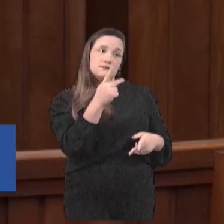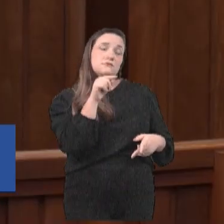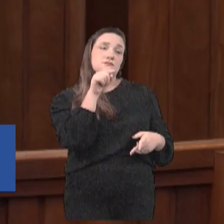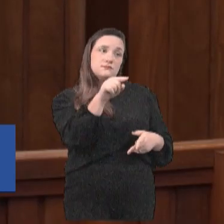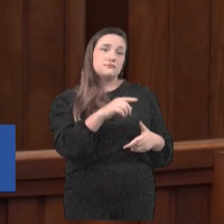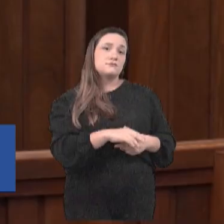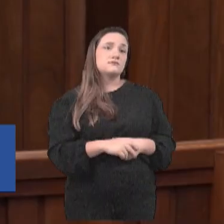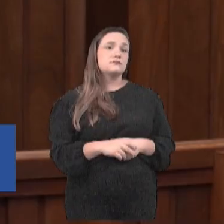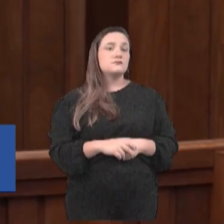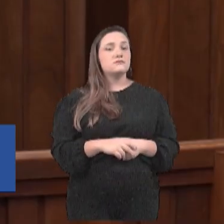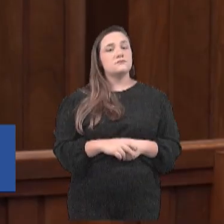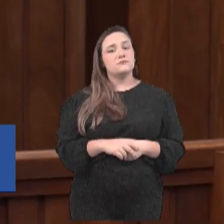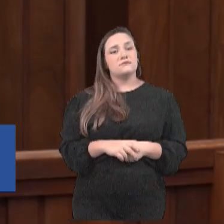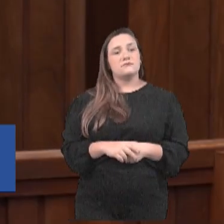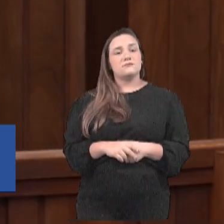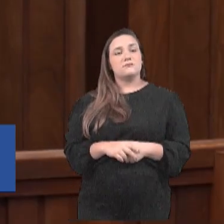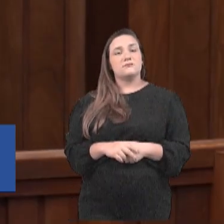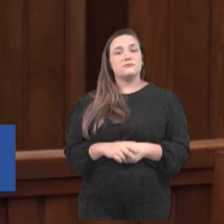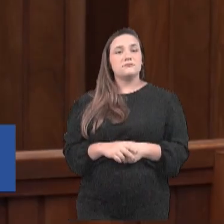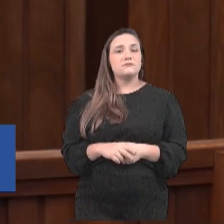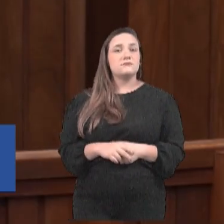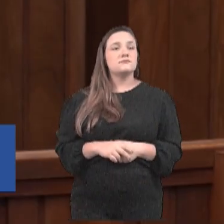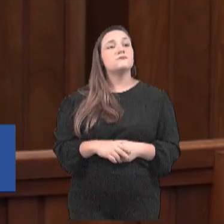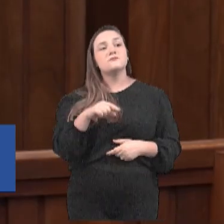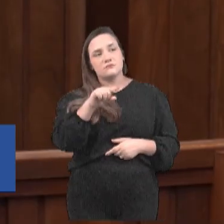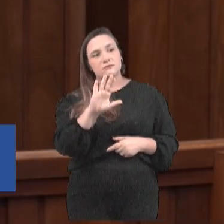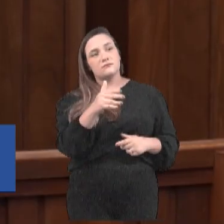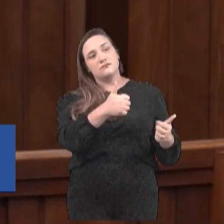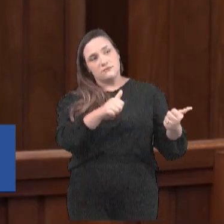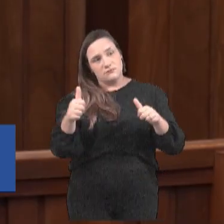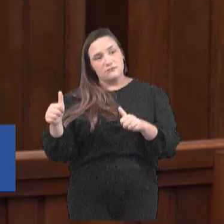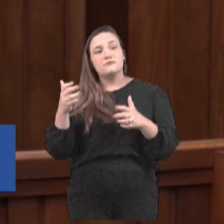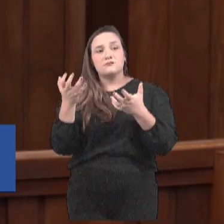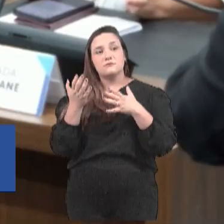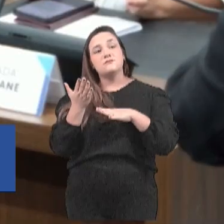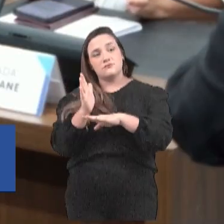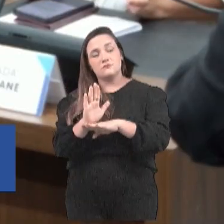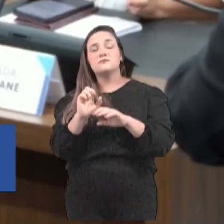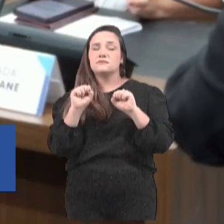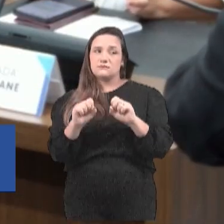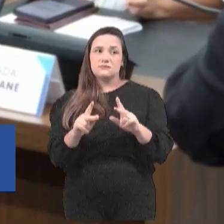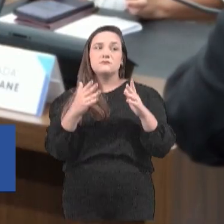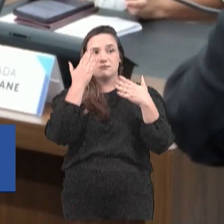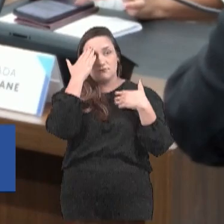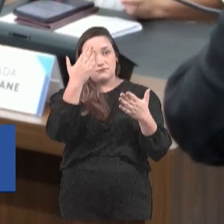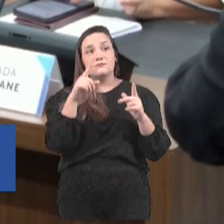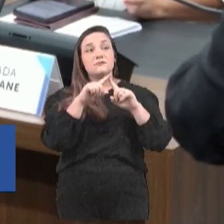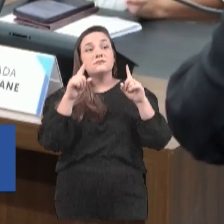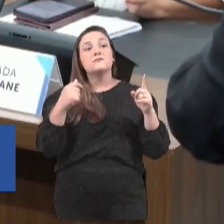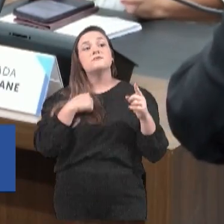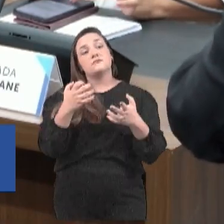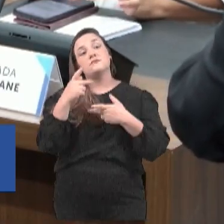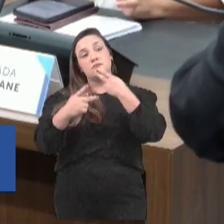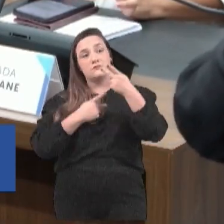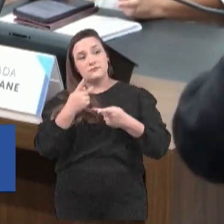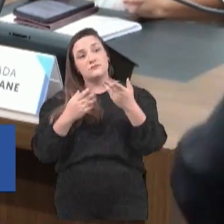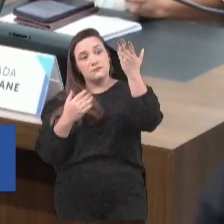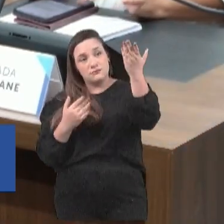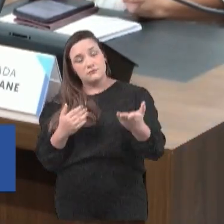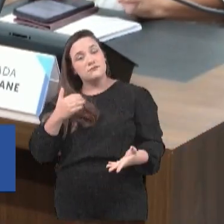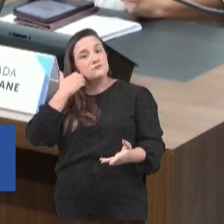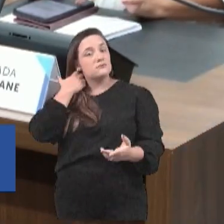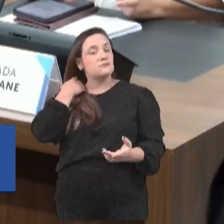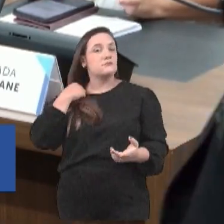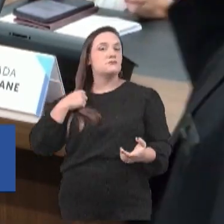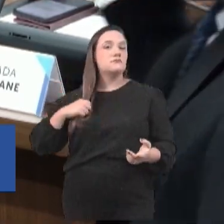Vossa Excelência já pondera no sentido de encaminhar. E eu quero dizer a Vossa Excelência